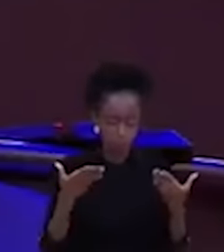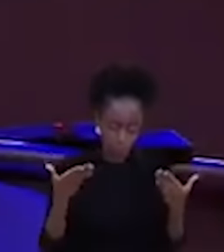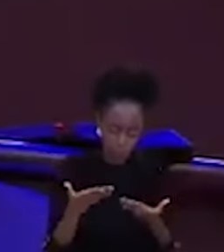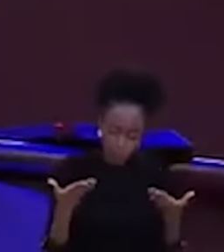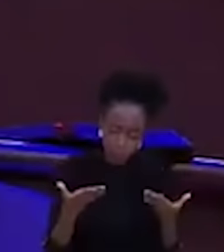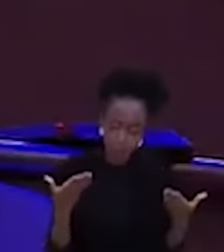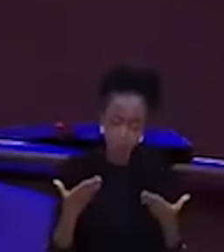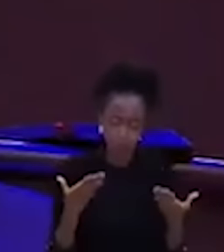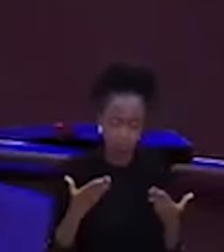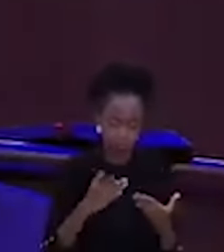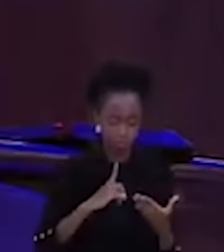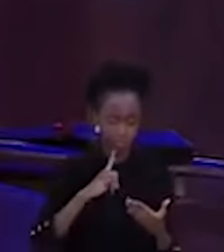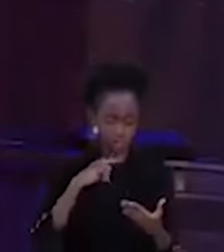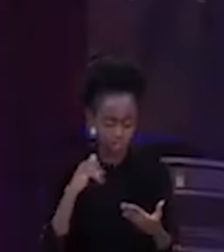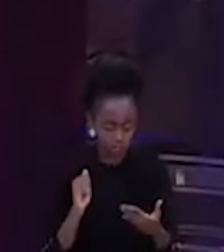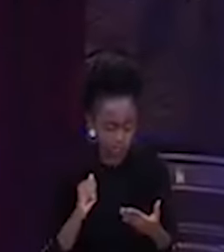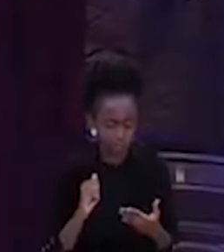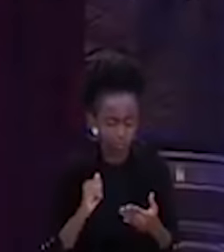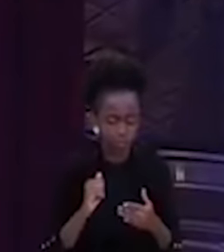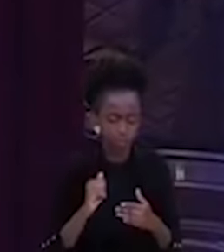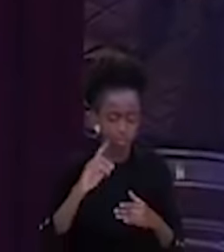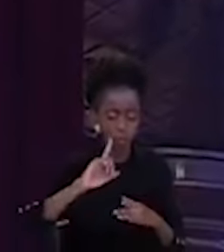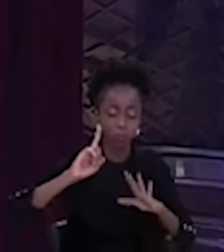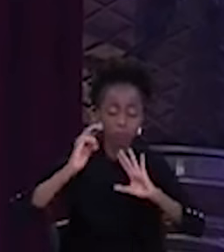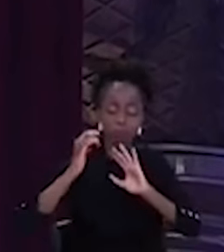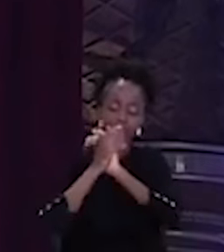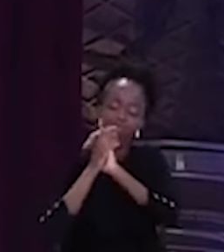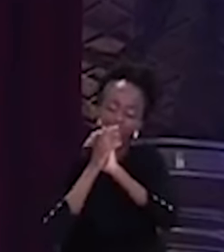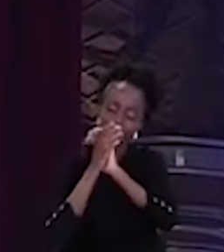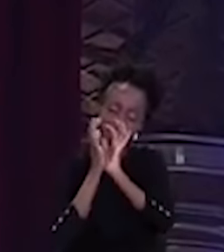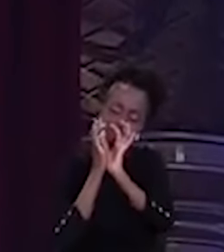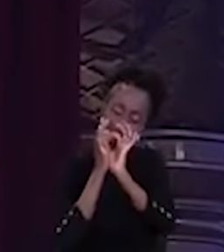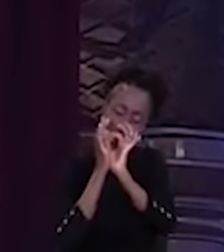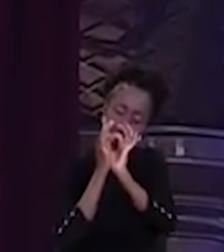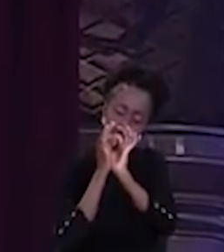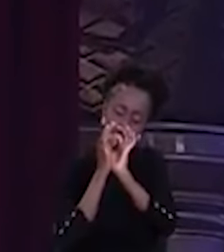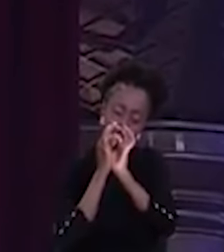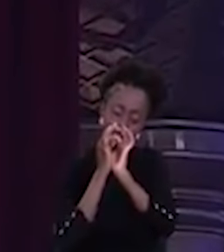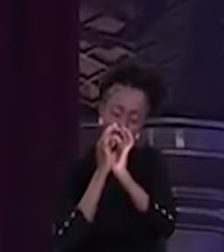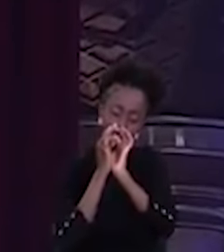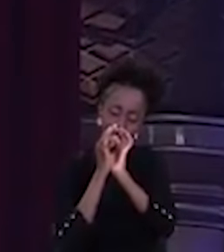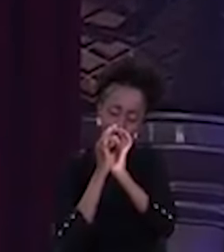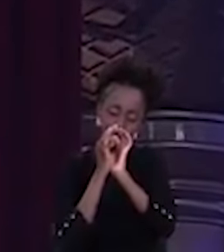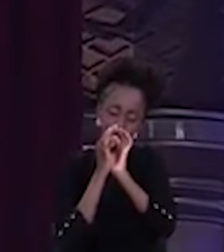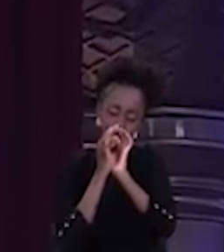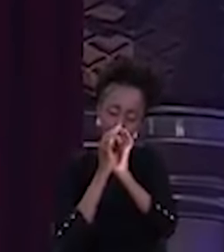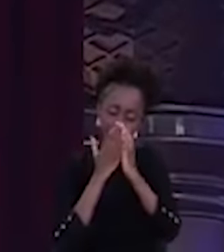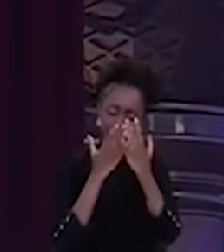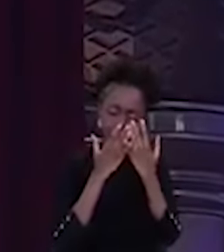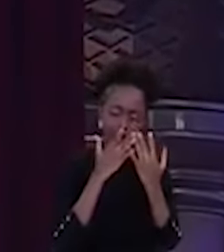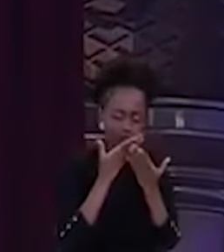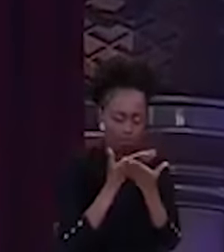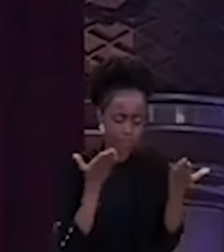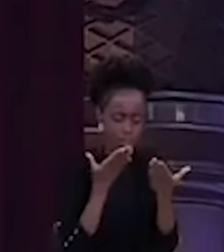hoje seria o teu casamento com Ele, com ela. Seja